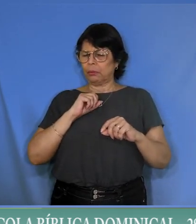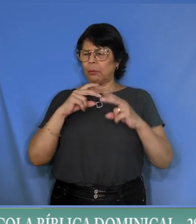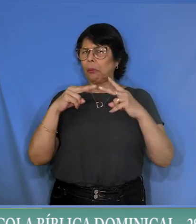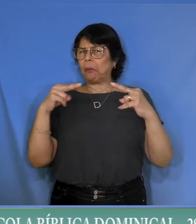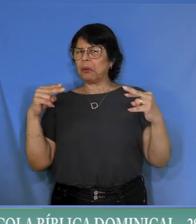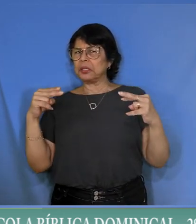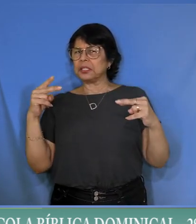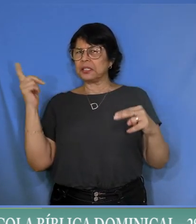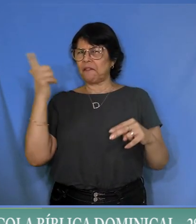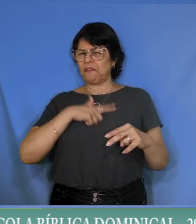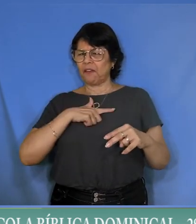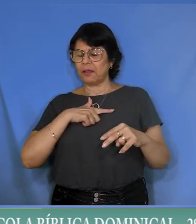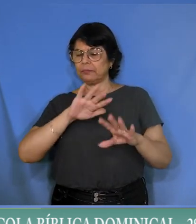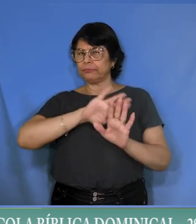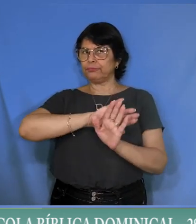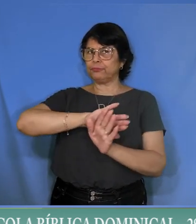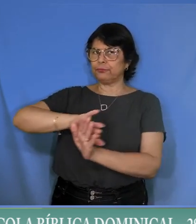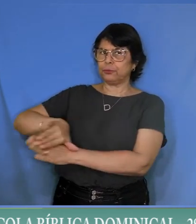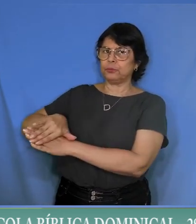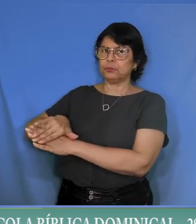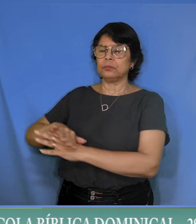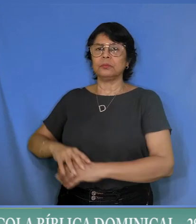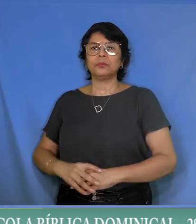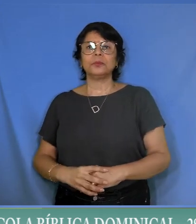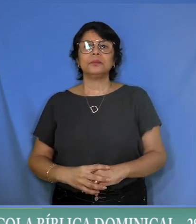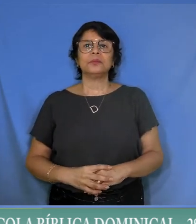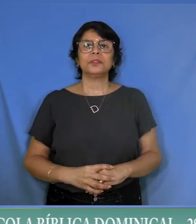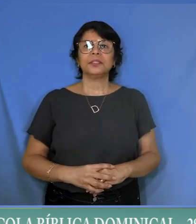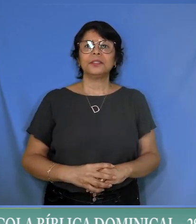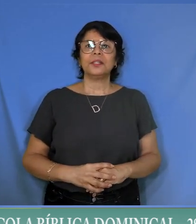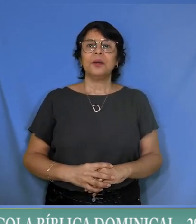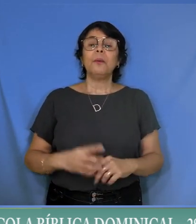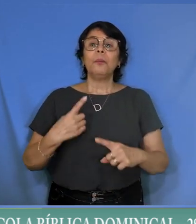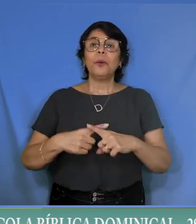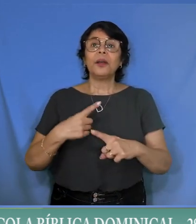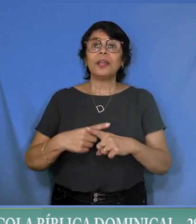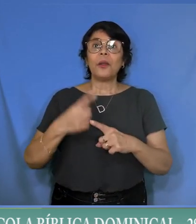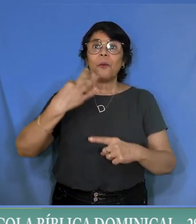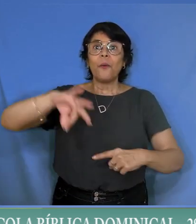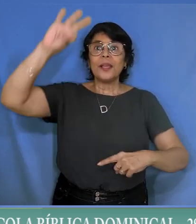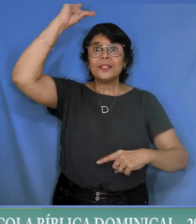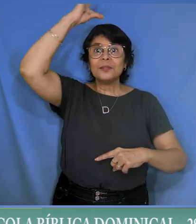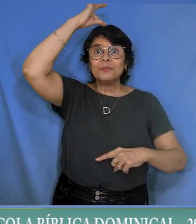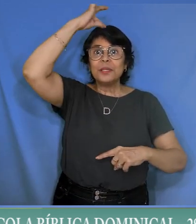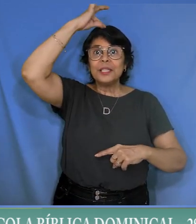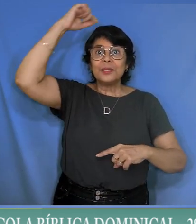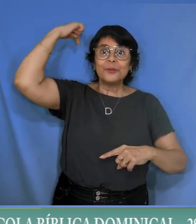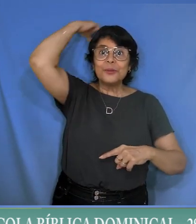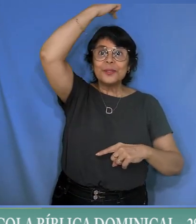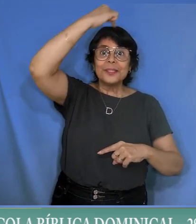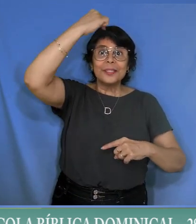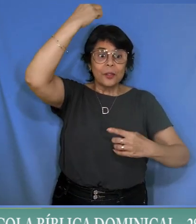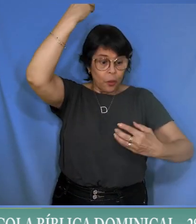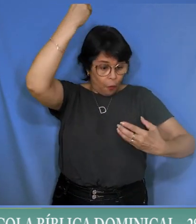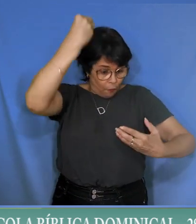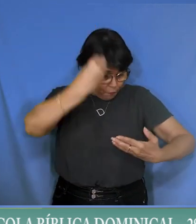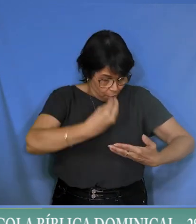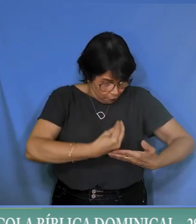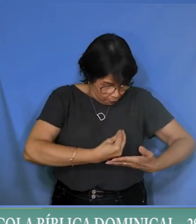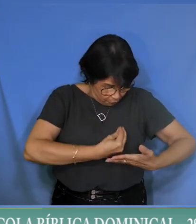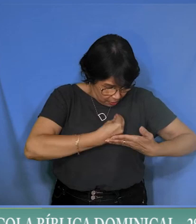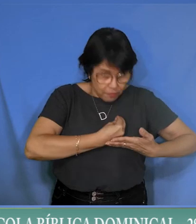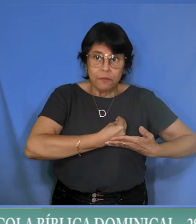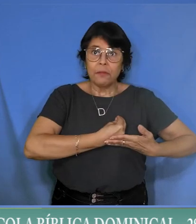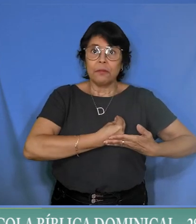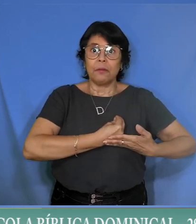Espírito Santo que habita em nós? Eu disse no domingo passado, ele não sai de nós. Como ele vai habitar no meio da amargura?